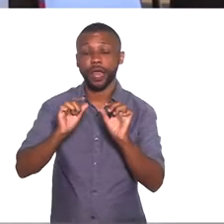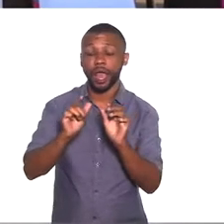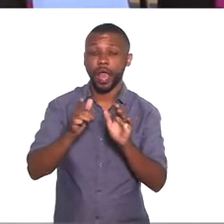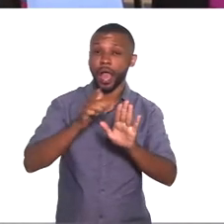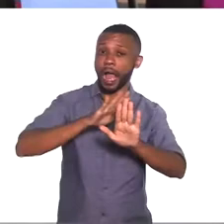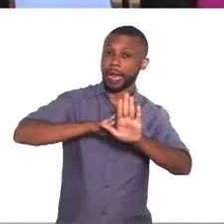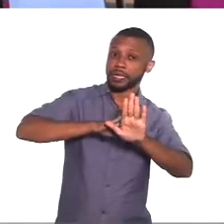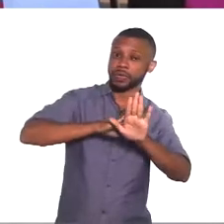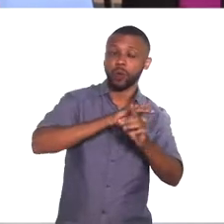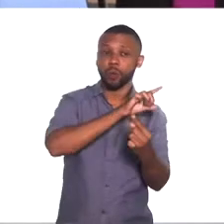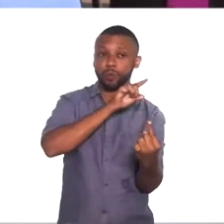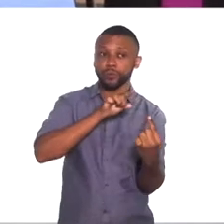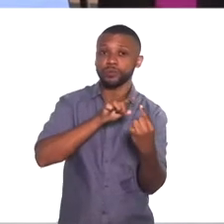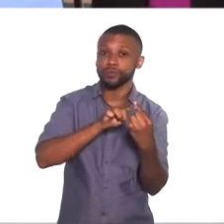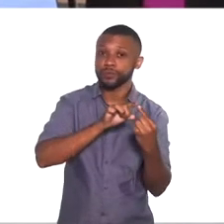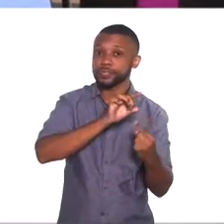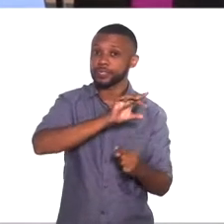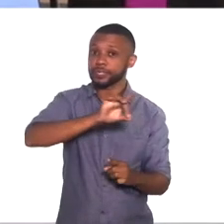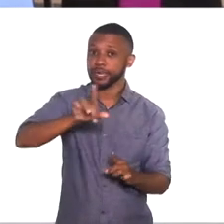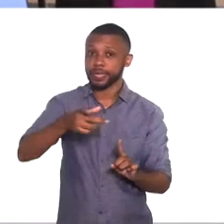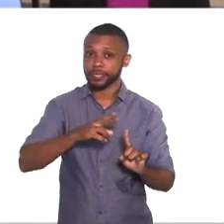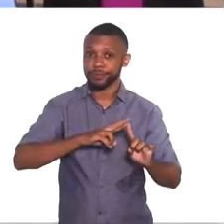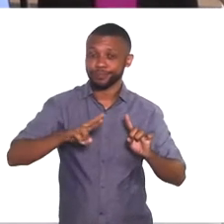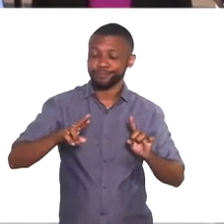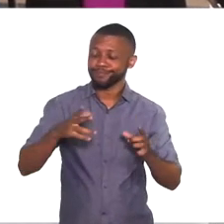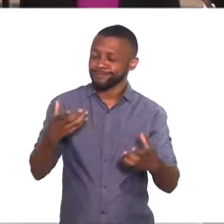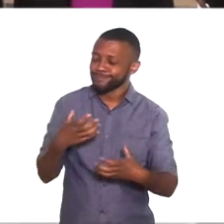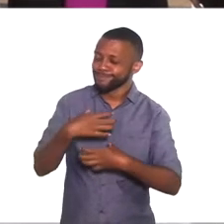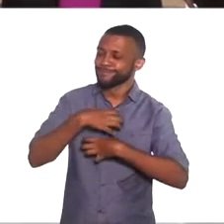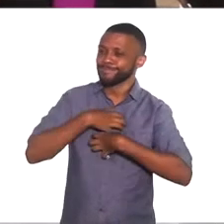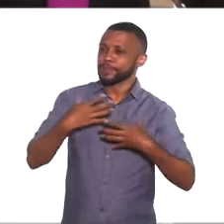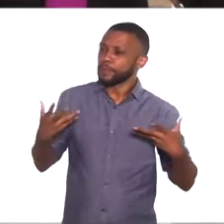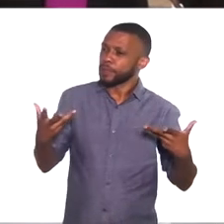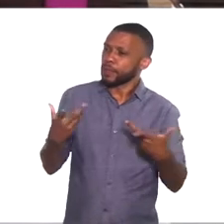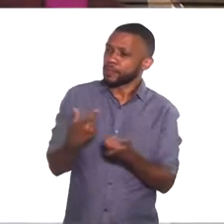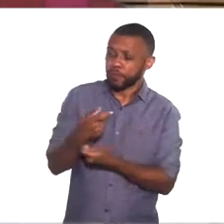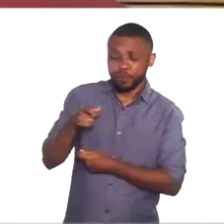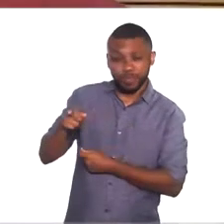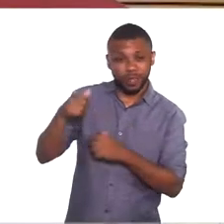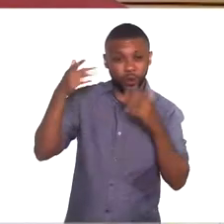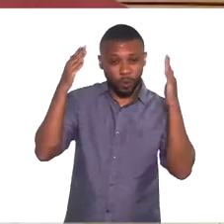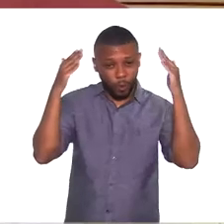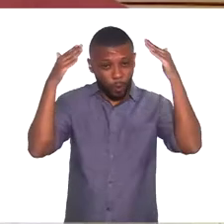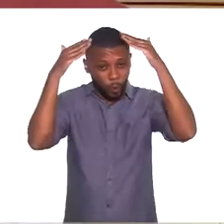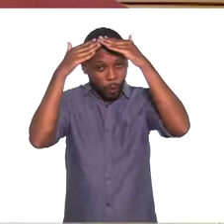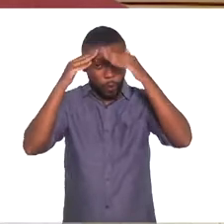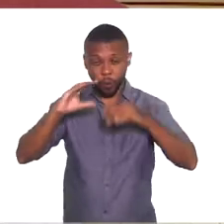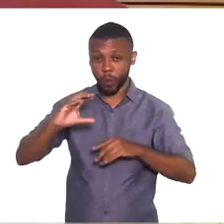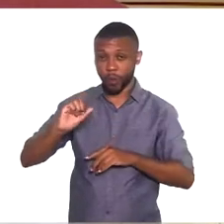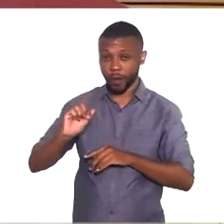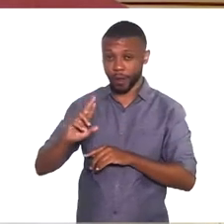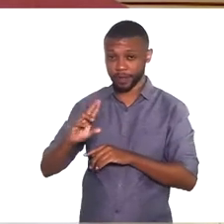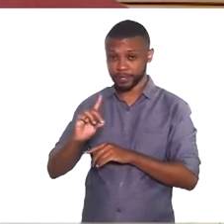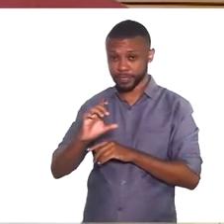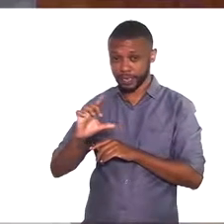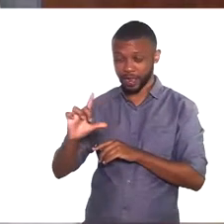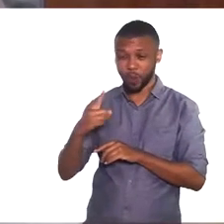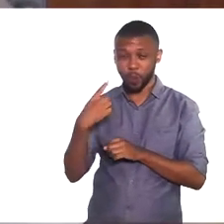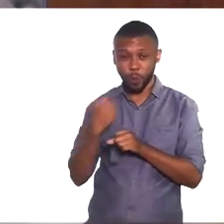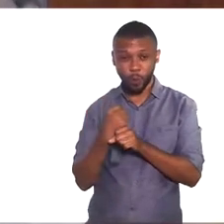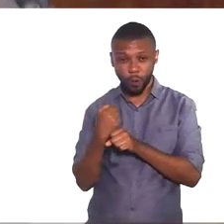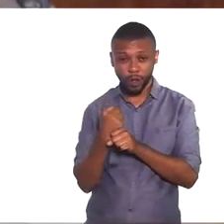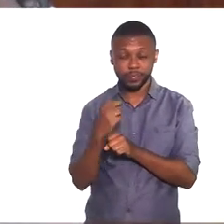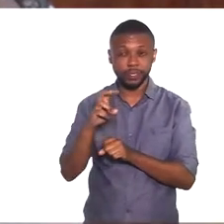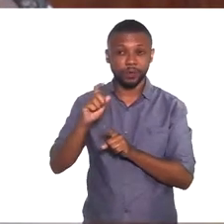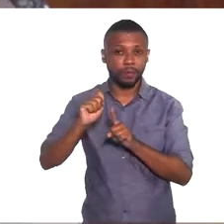a teologia de cada uma dessas regiões isso é contagiante gente porque o Cardeal há um ano